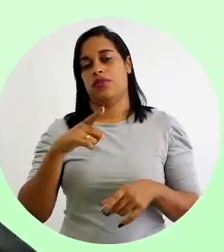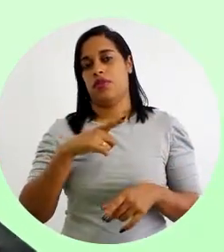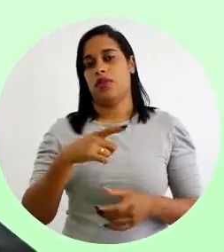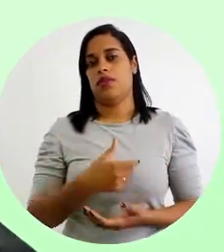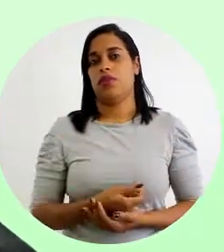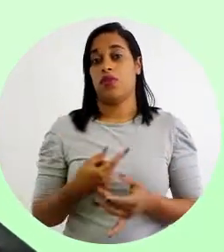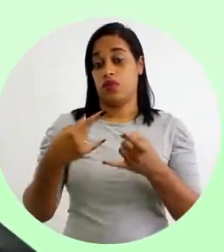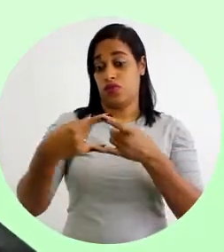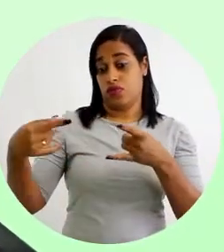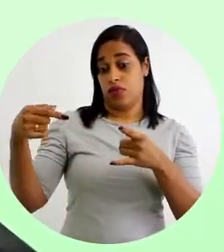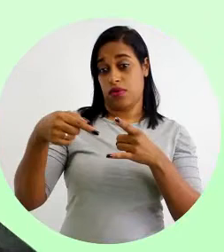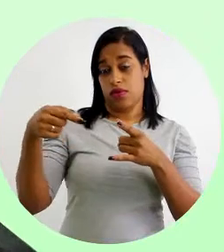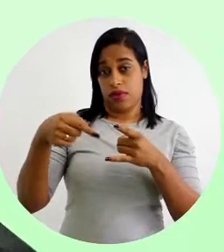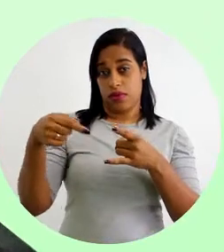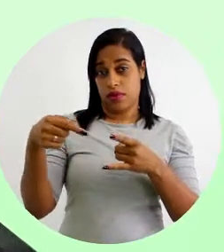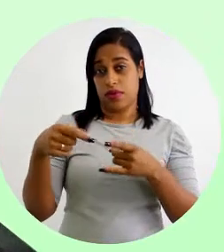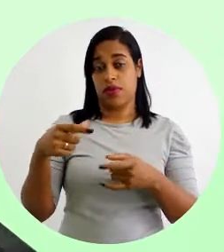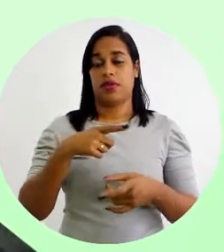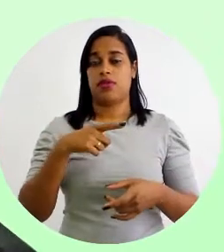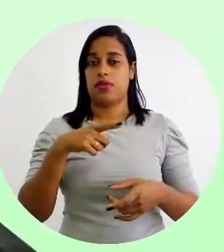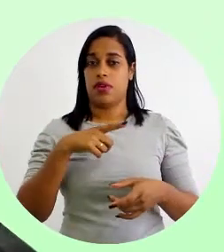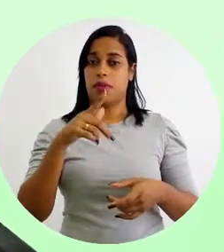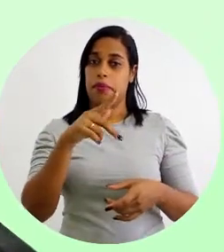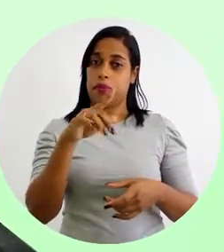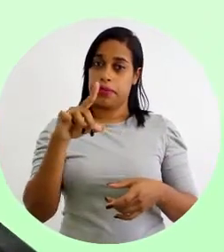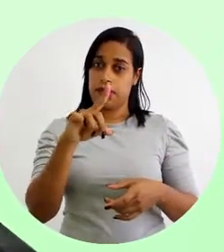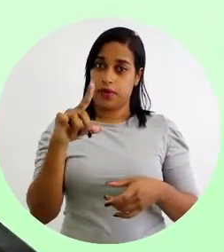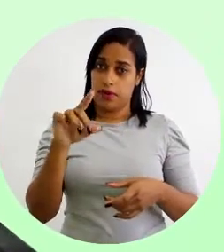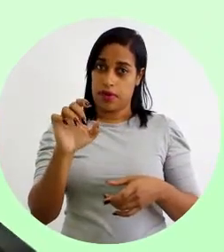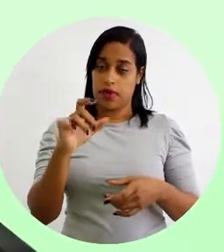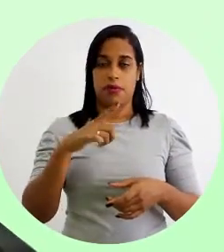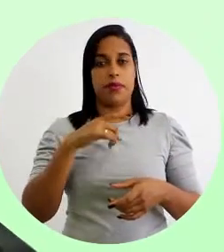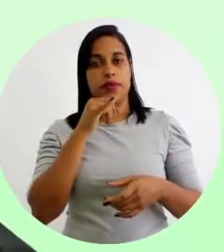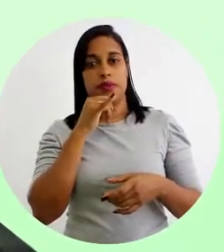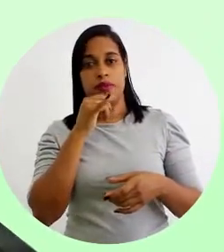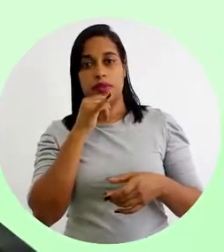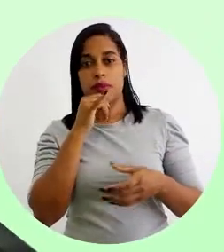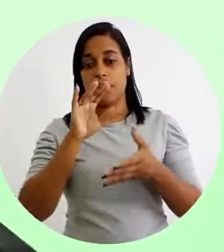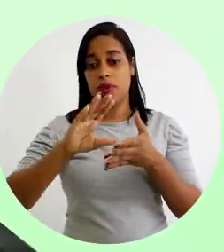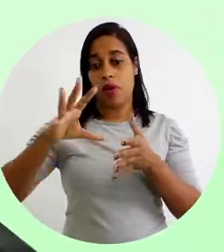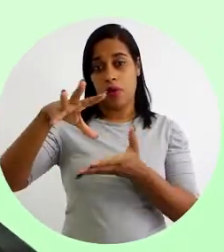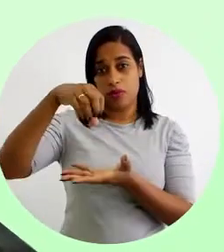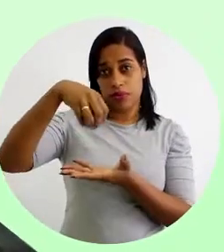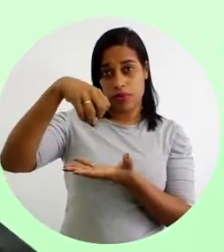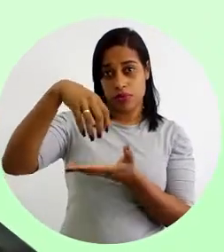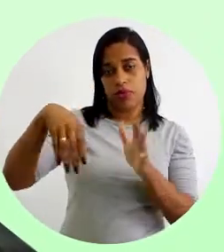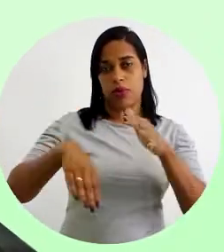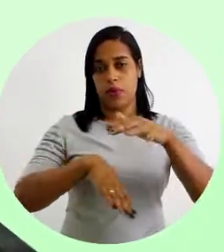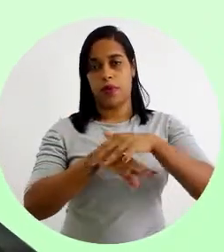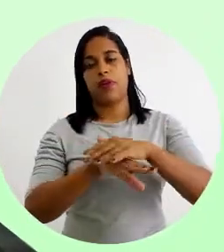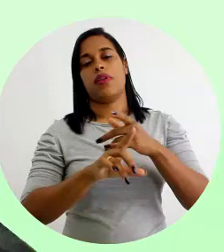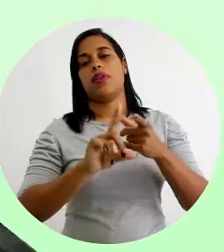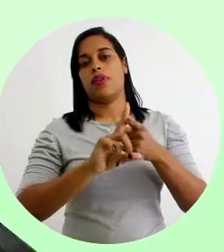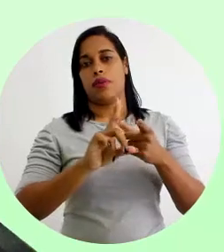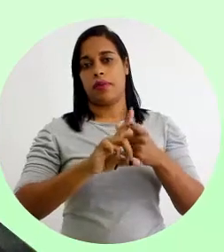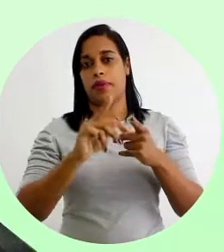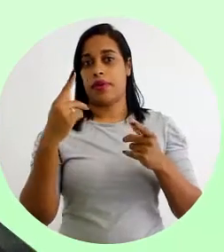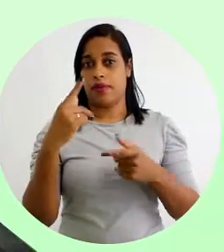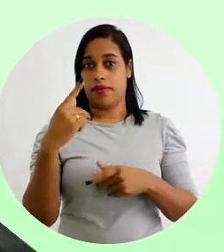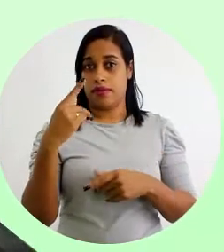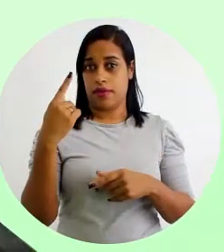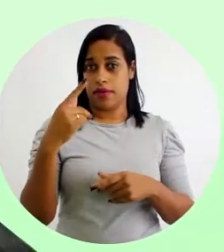cheques que foram emitidos. Botar uma cópia também na composição